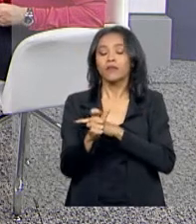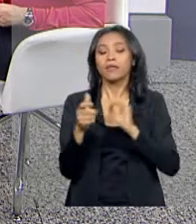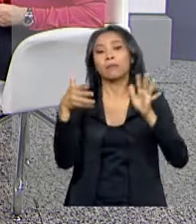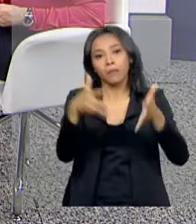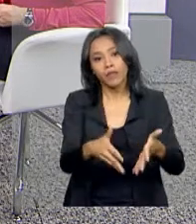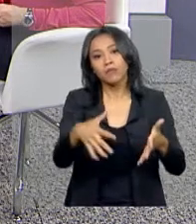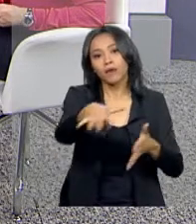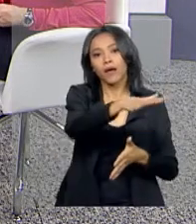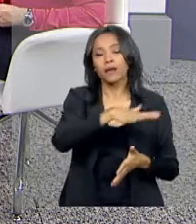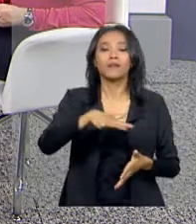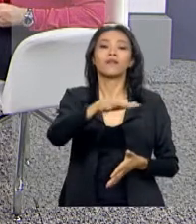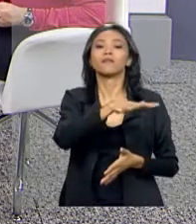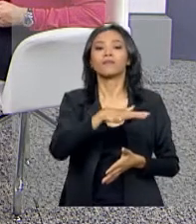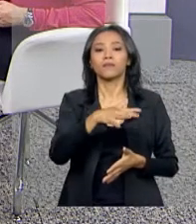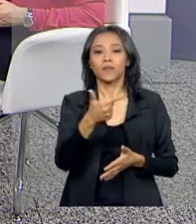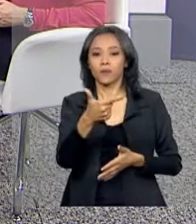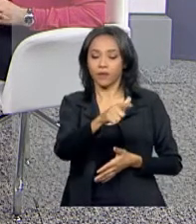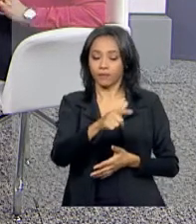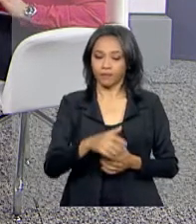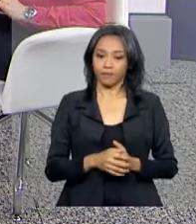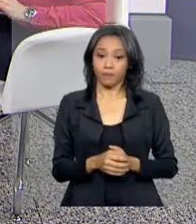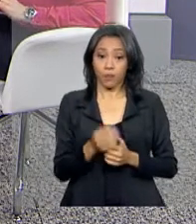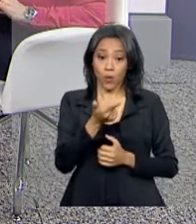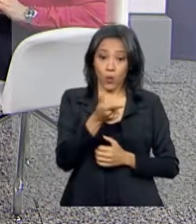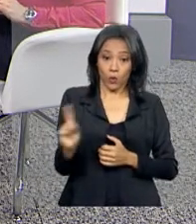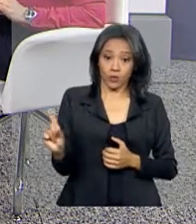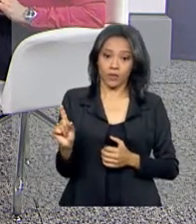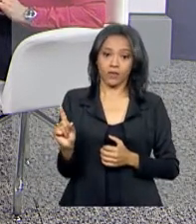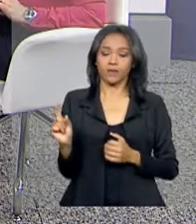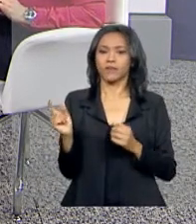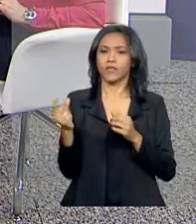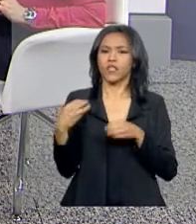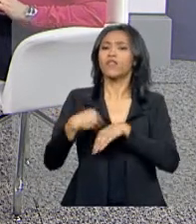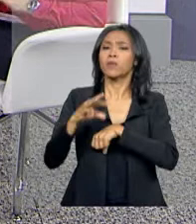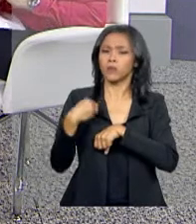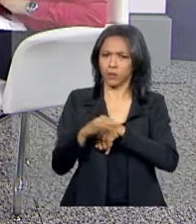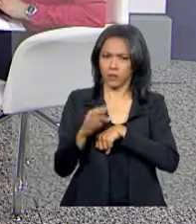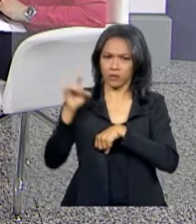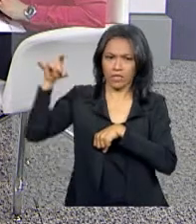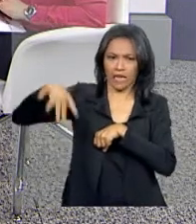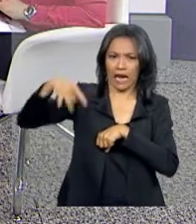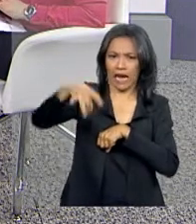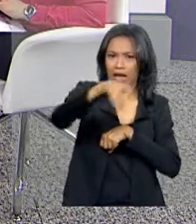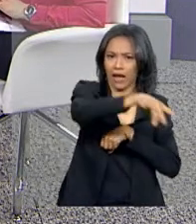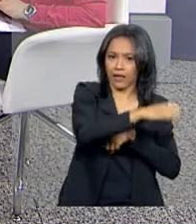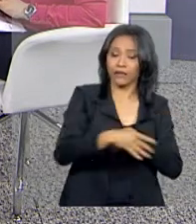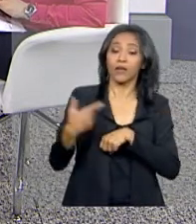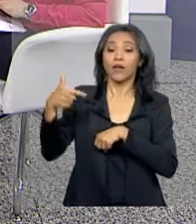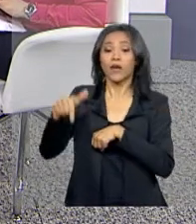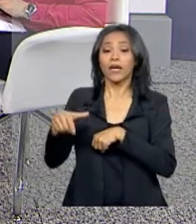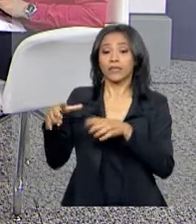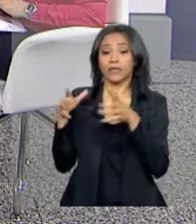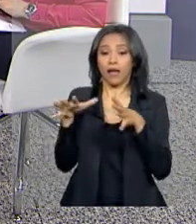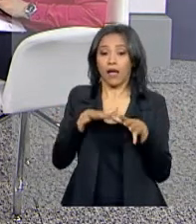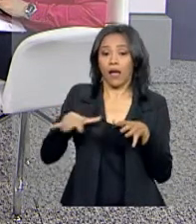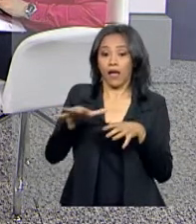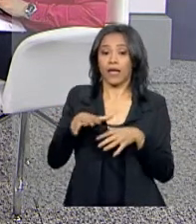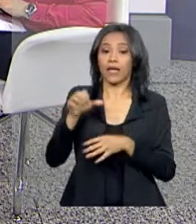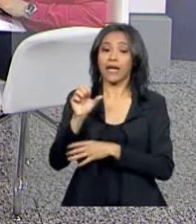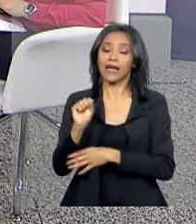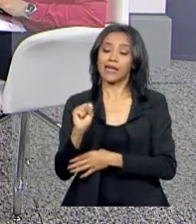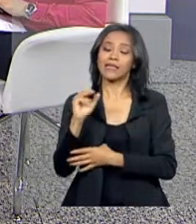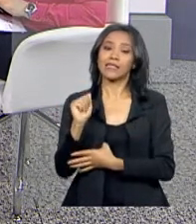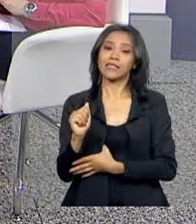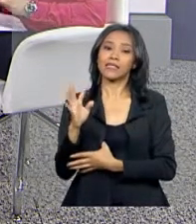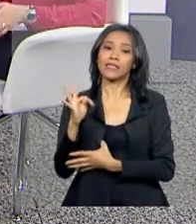verde vamos lá agora a informações específicas em relação a cada bloco o bloco de saturno tem um bônus de assinatura